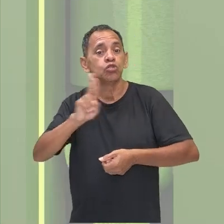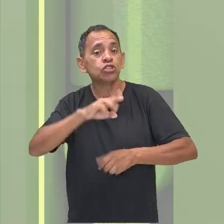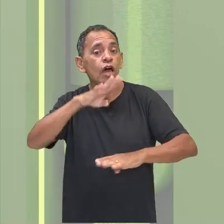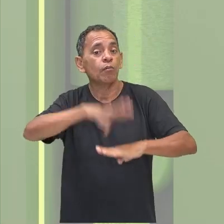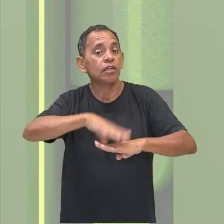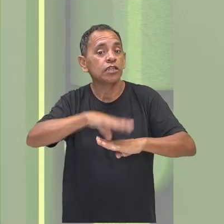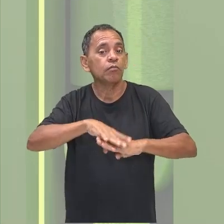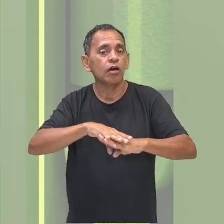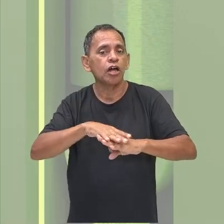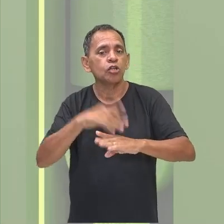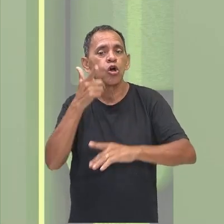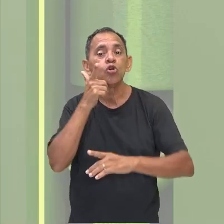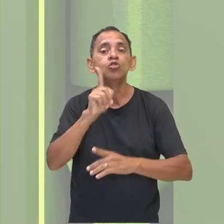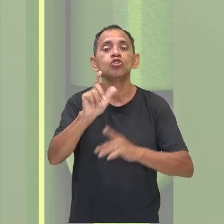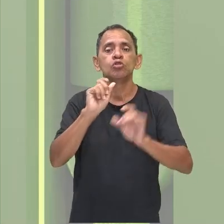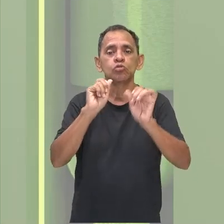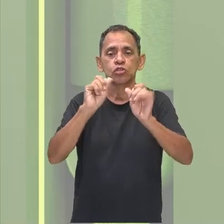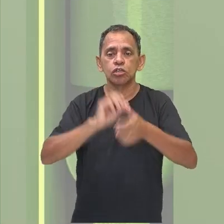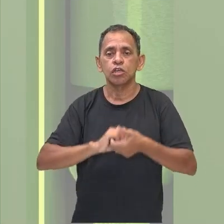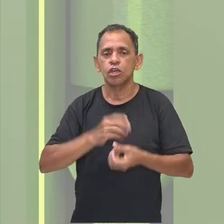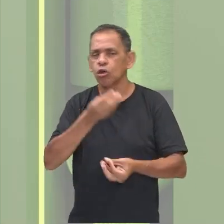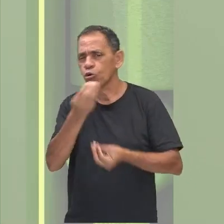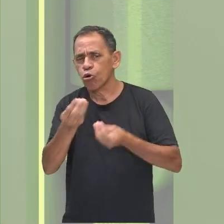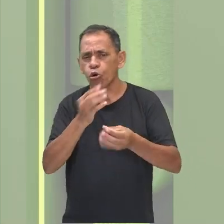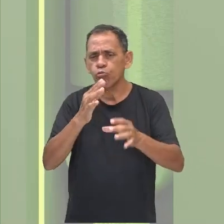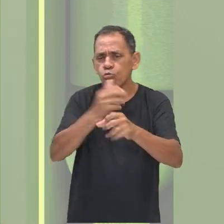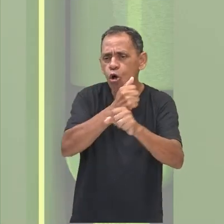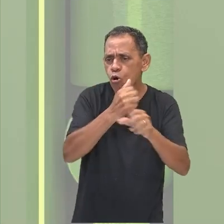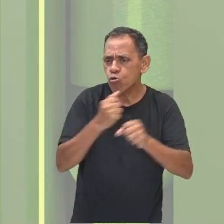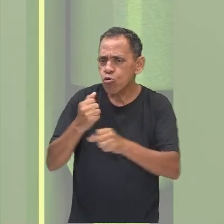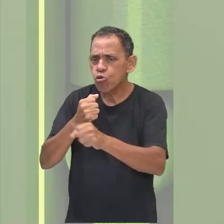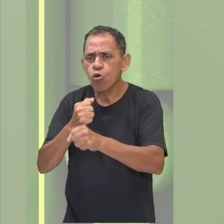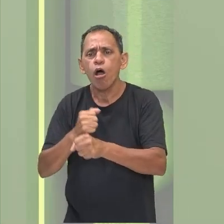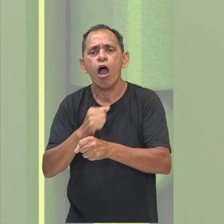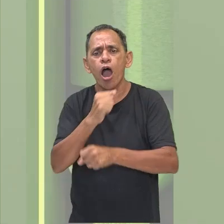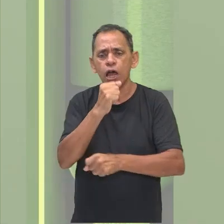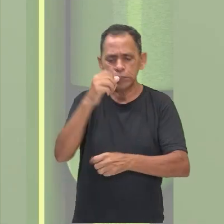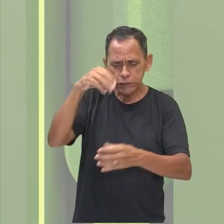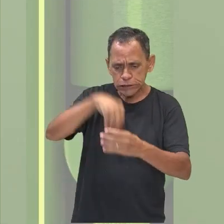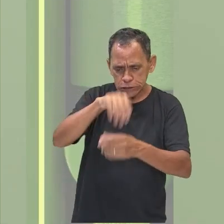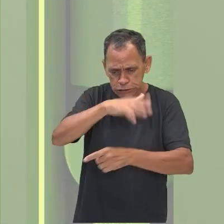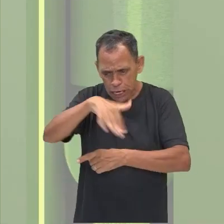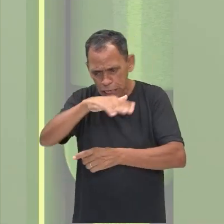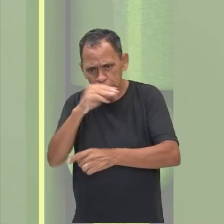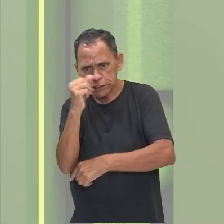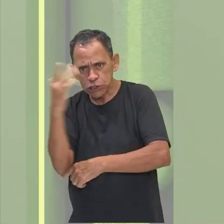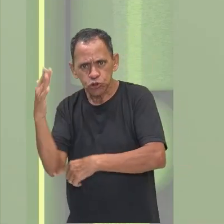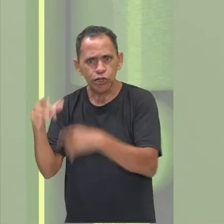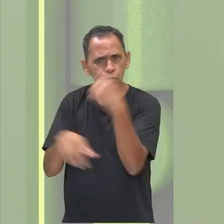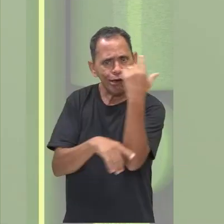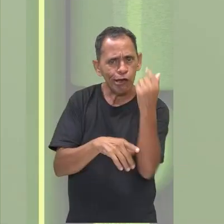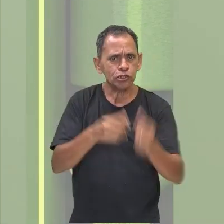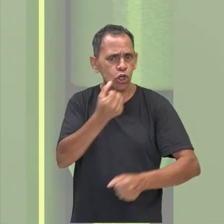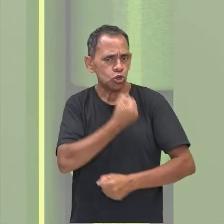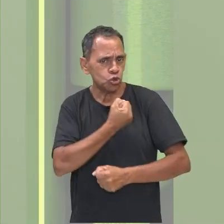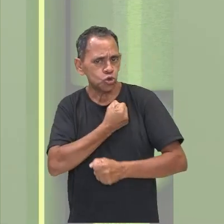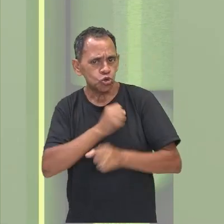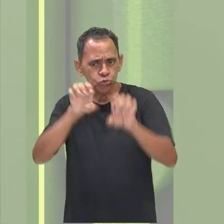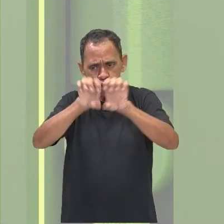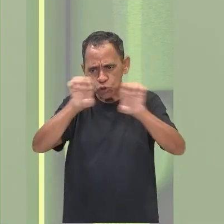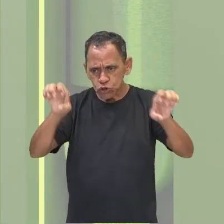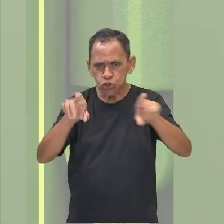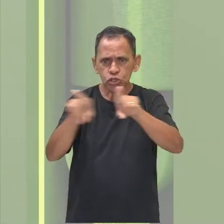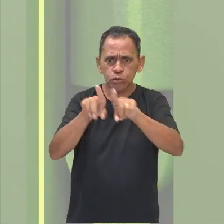a natureza porque nós vamos nos comunicar através desses números e dessas equações por isso tão